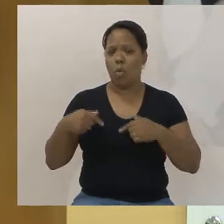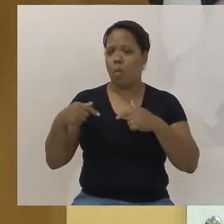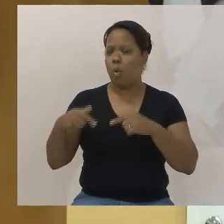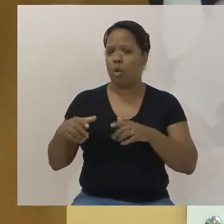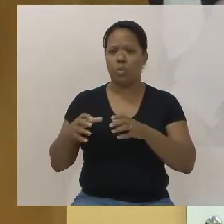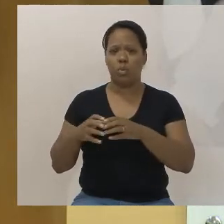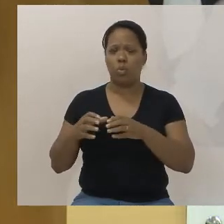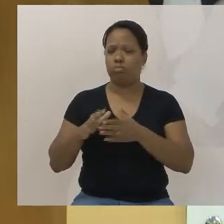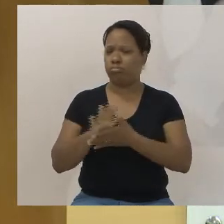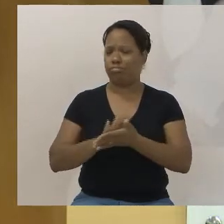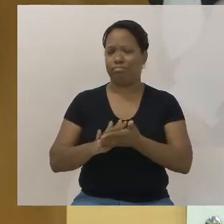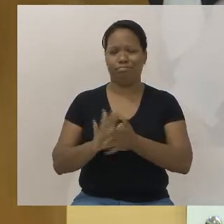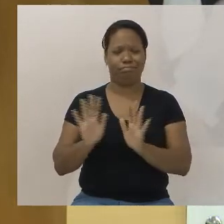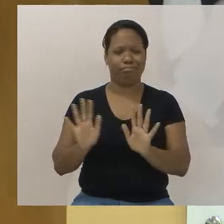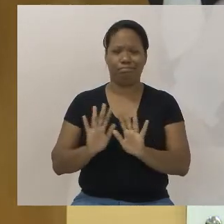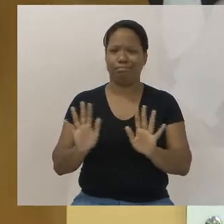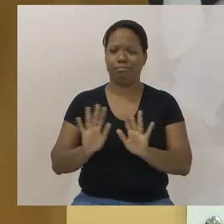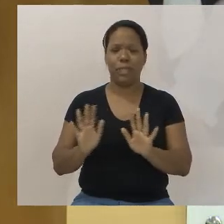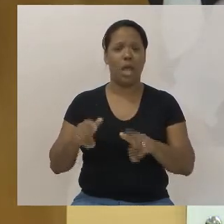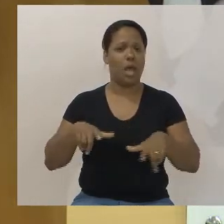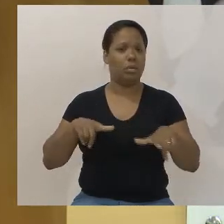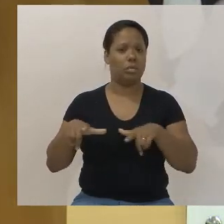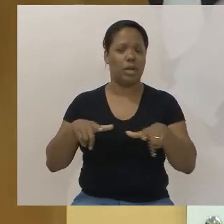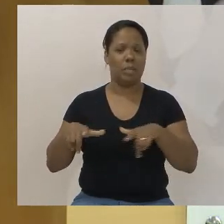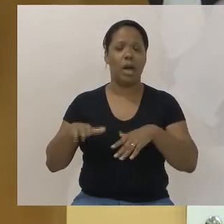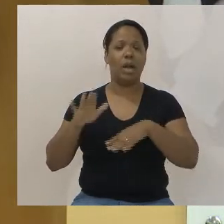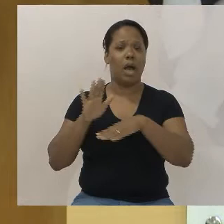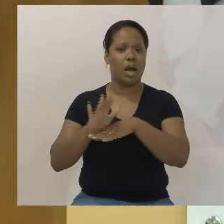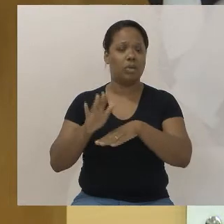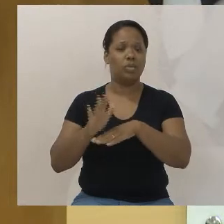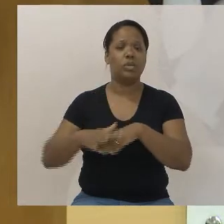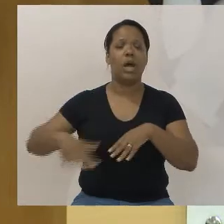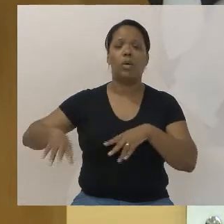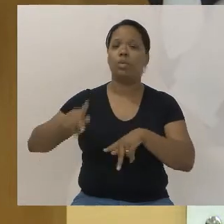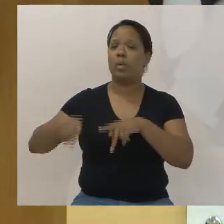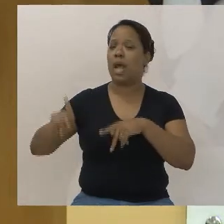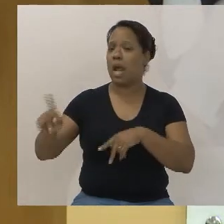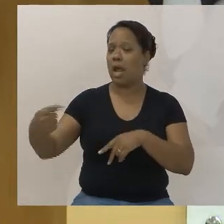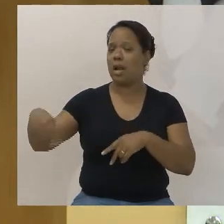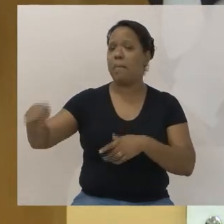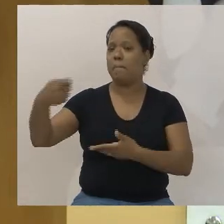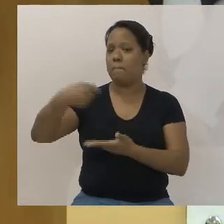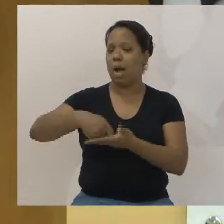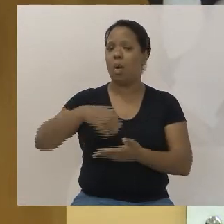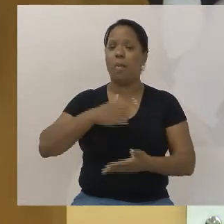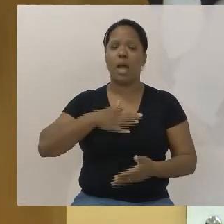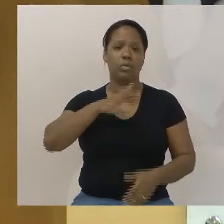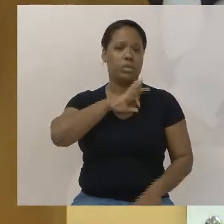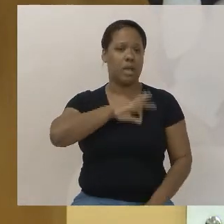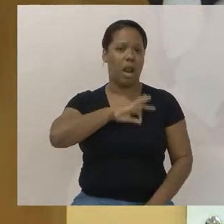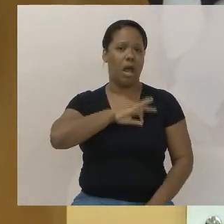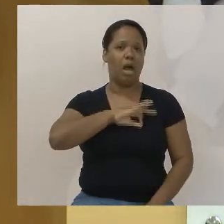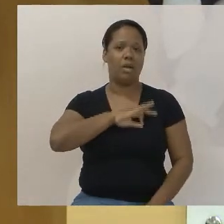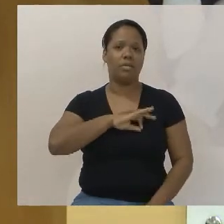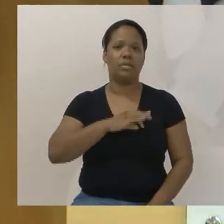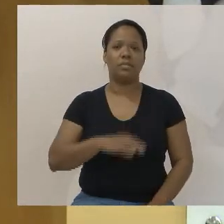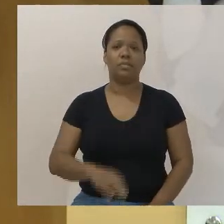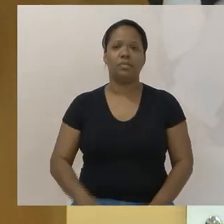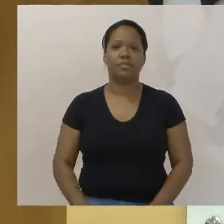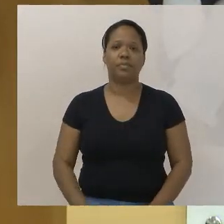ninguém em situação de ninguém nem eu trabalho em prol do povo porque a população que paga meu salário e dizer aqui